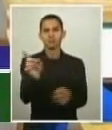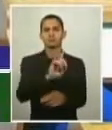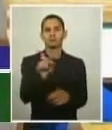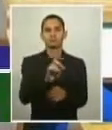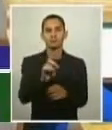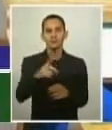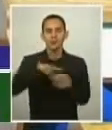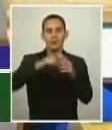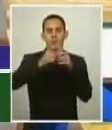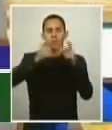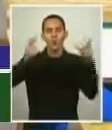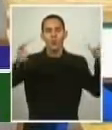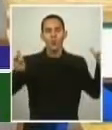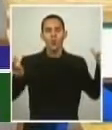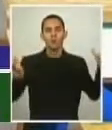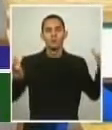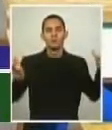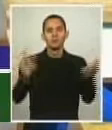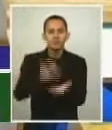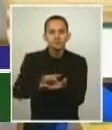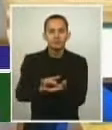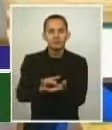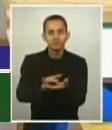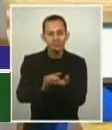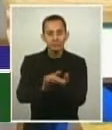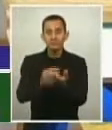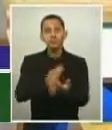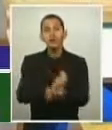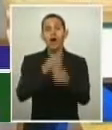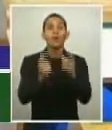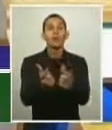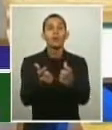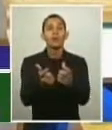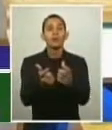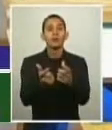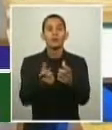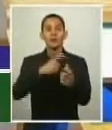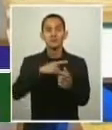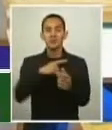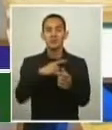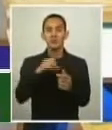uma ampla maioria eu estava sub-representada